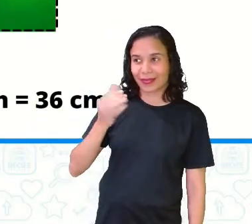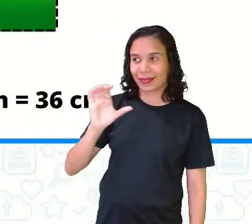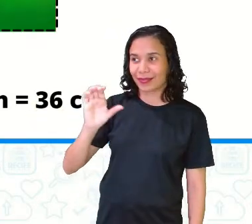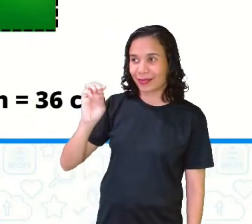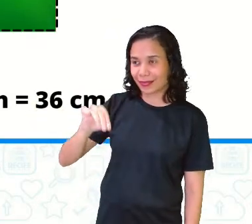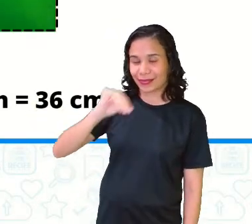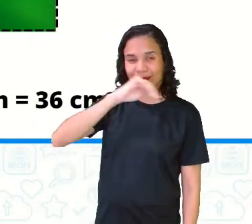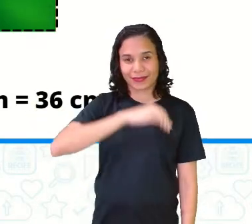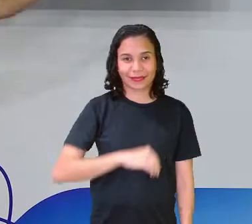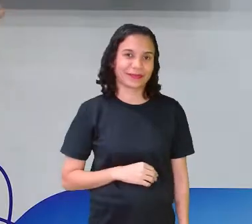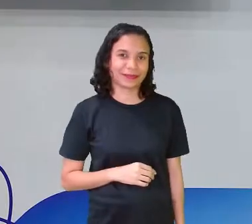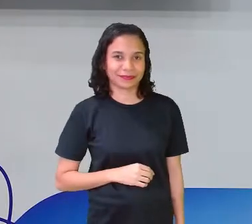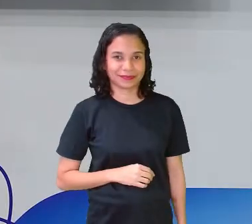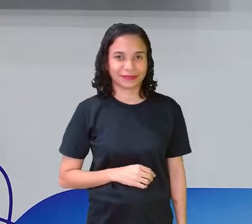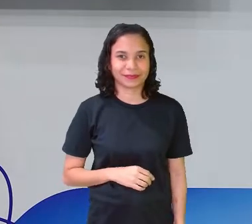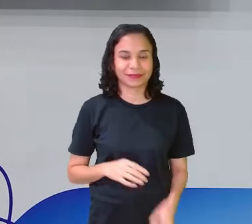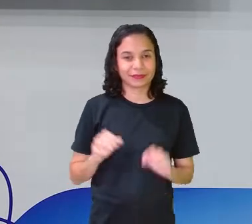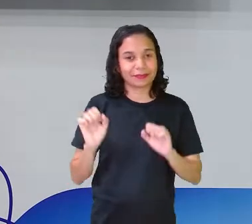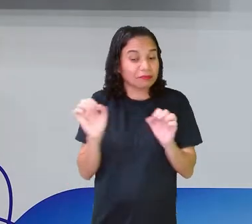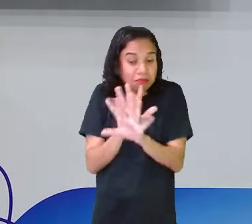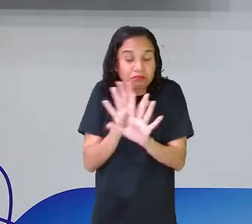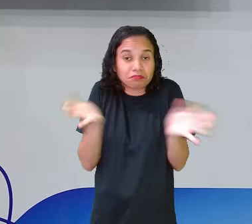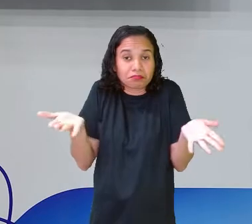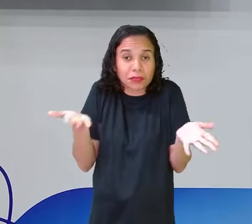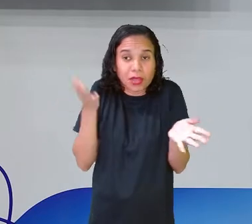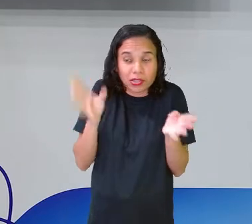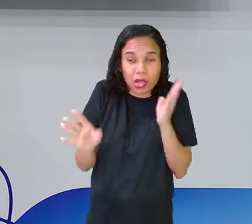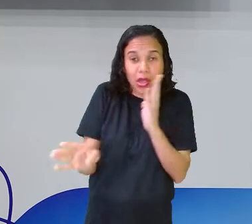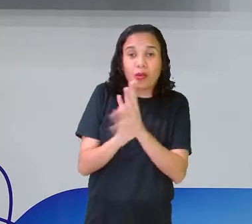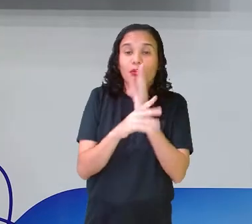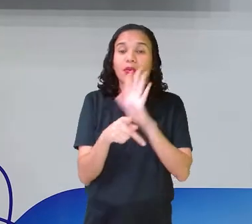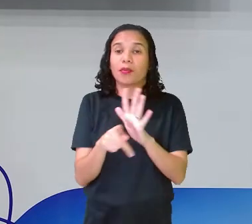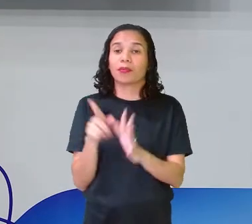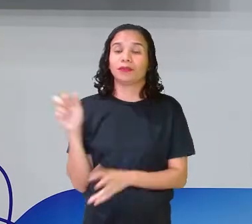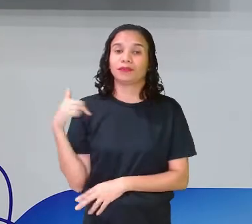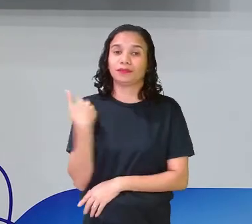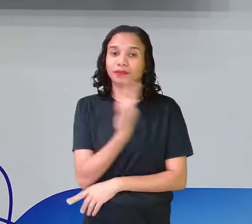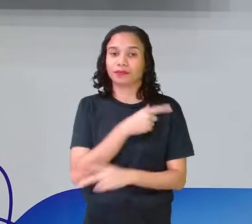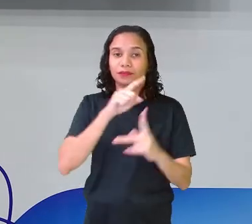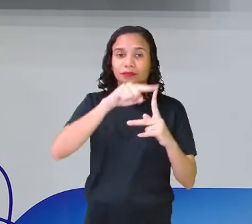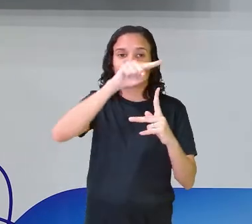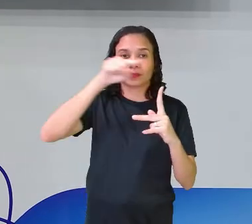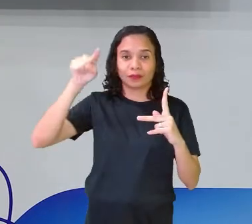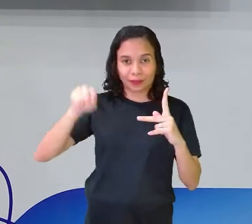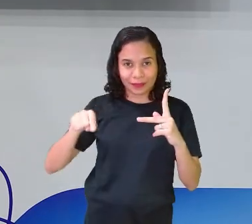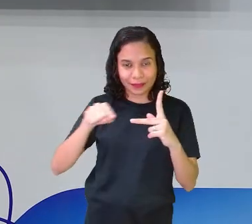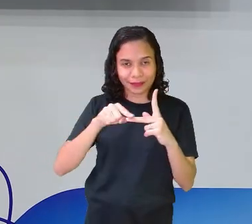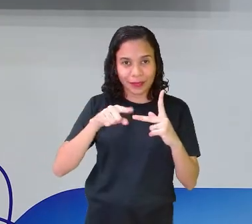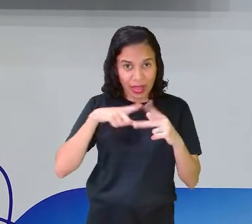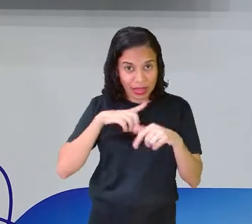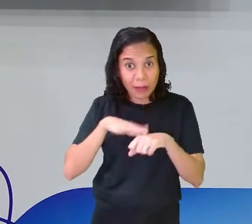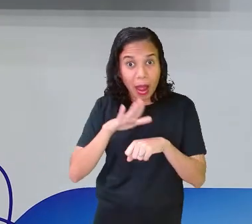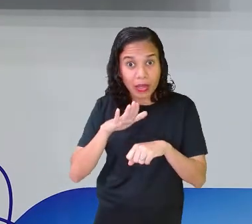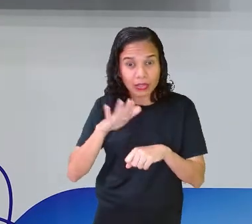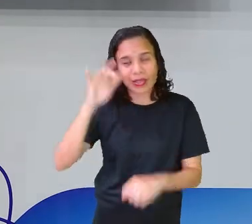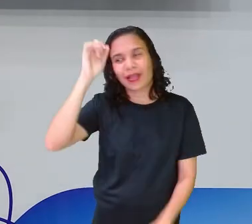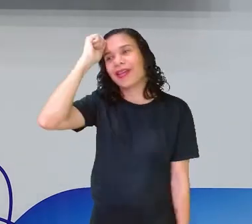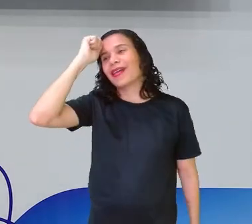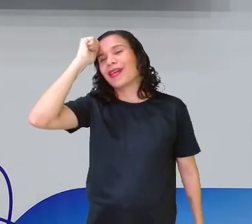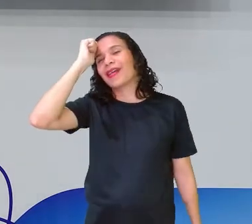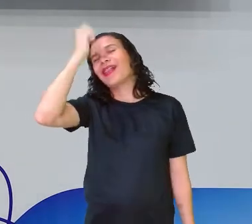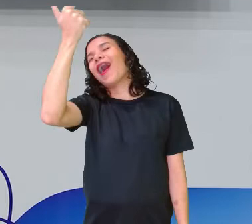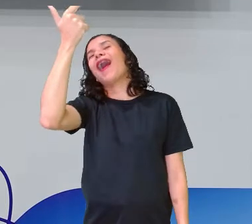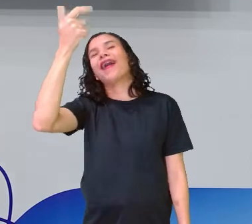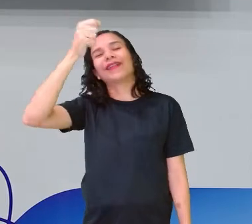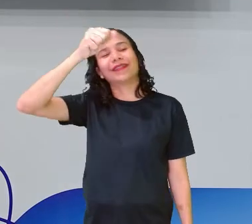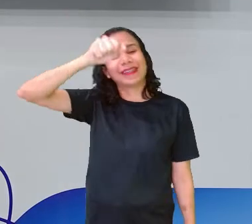36 centímetros. Acabou. Já descobrimos o nosso perímetro. Tem mais? Claro